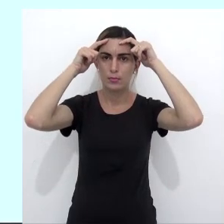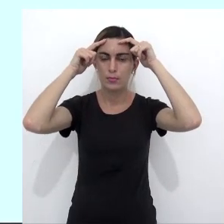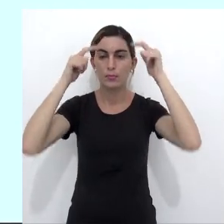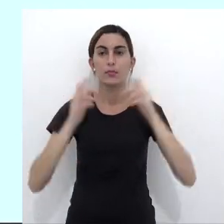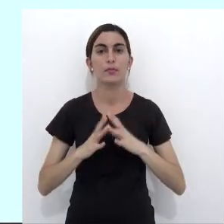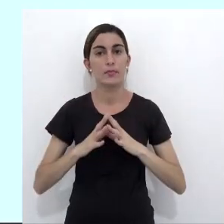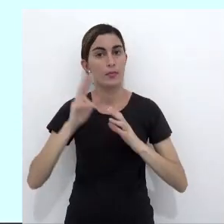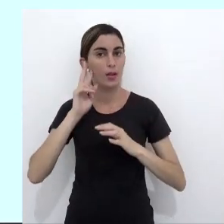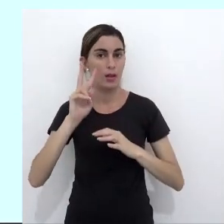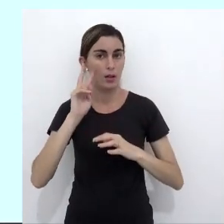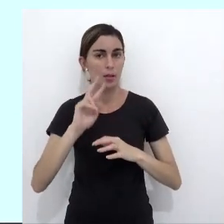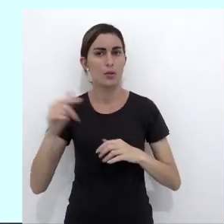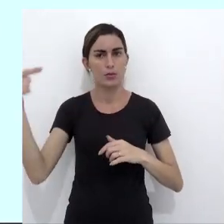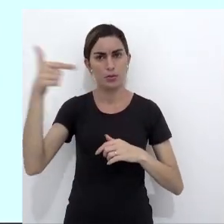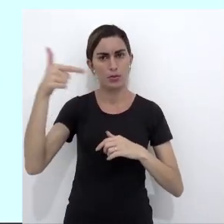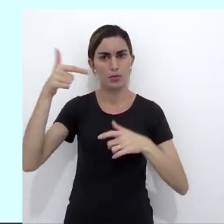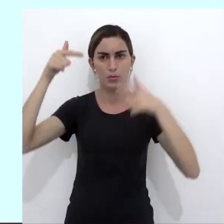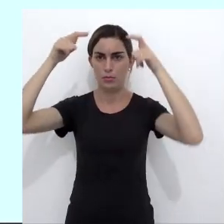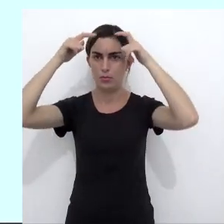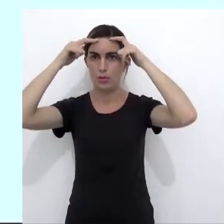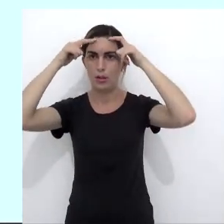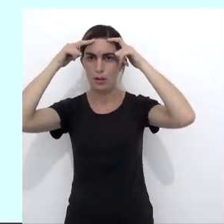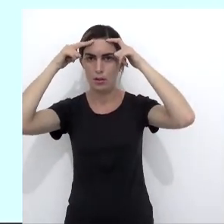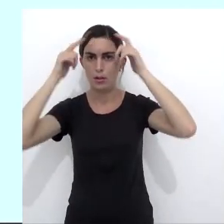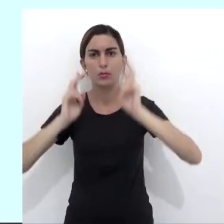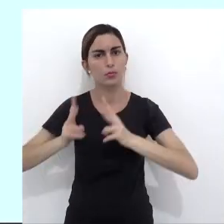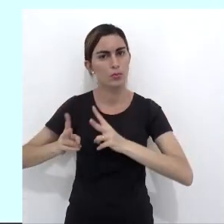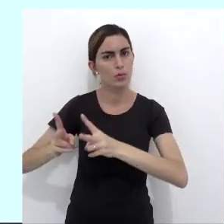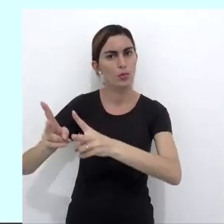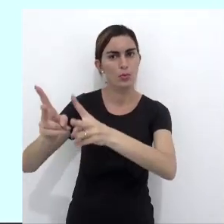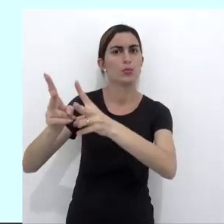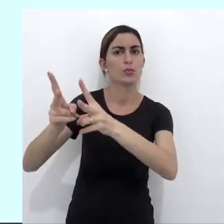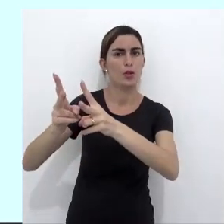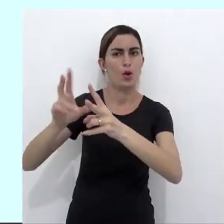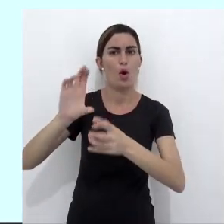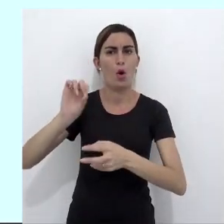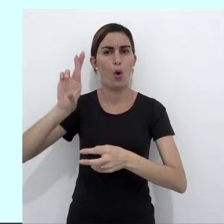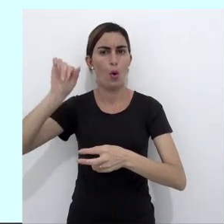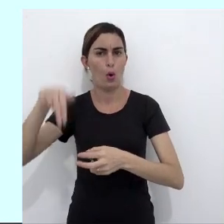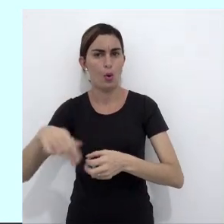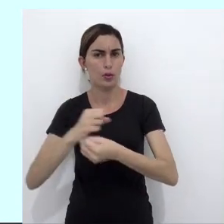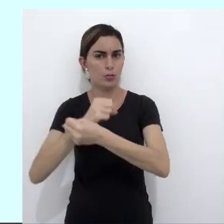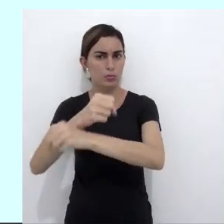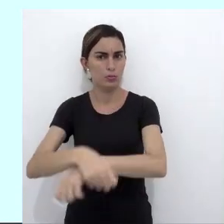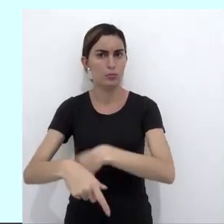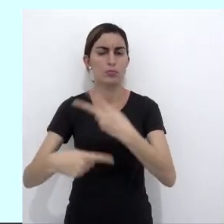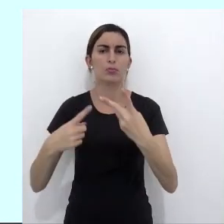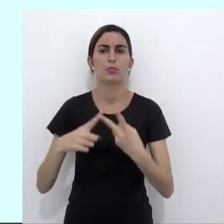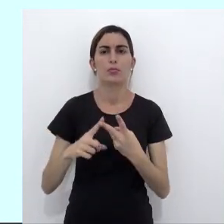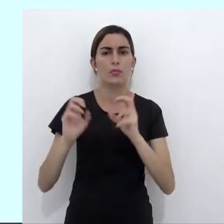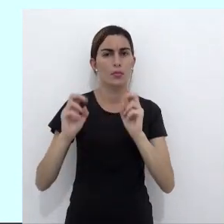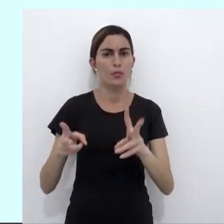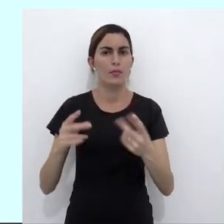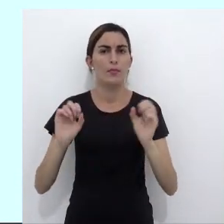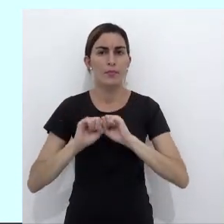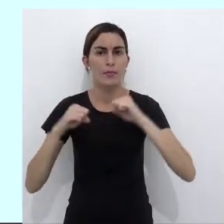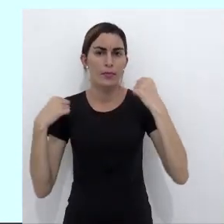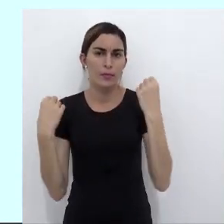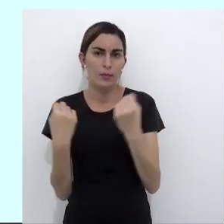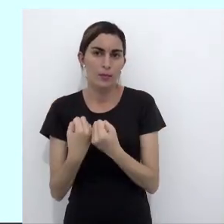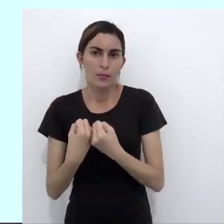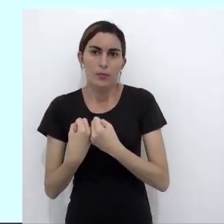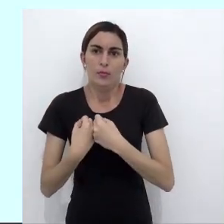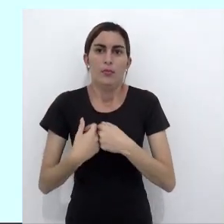reinado. Lembrando que o segundo reinado deu continuidade à ordem escravocrata, okay? E uma